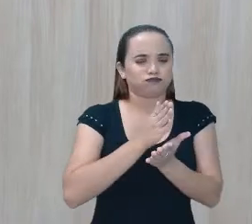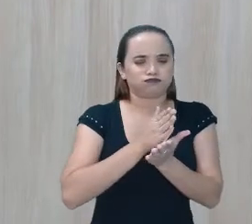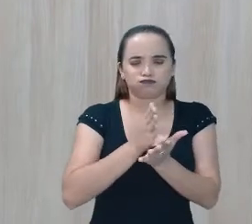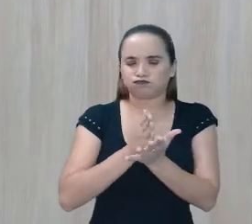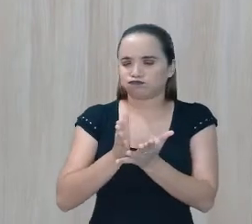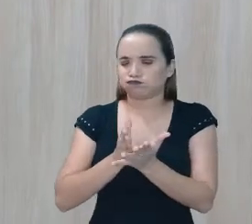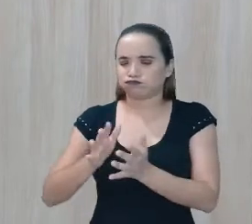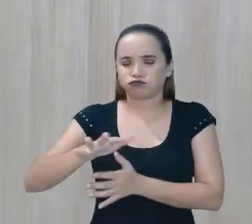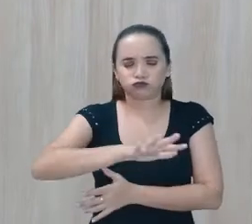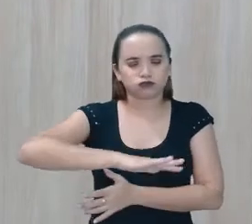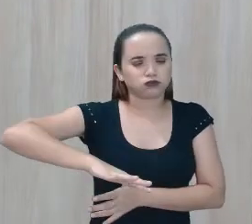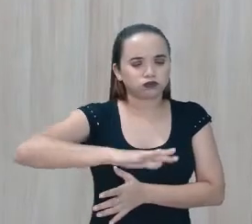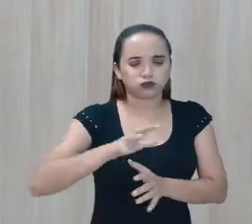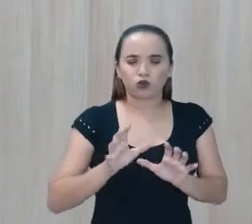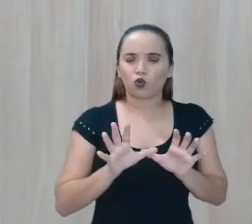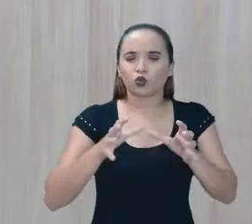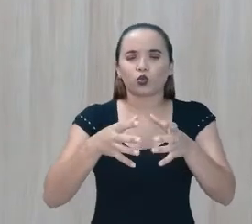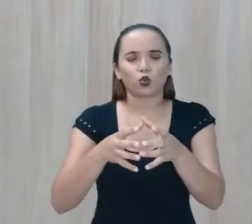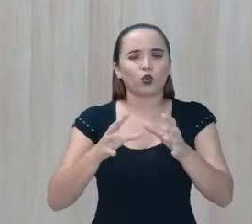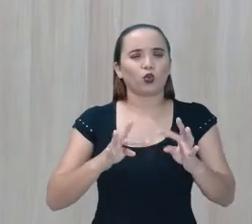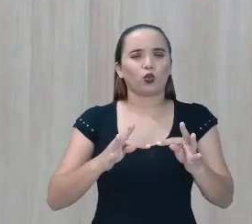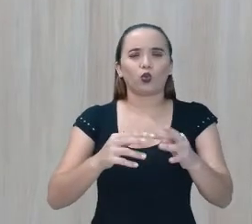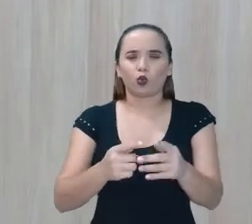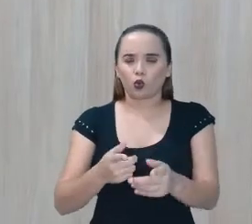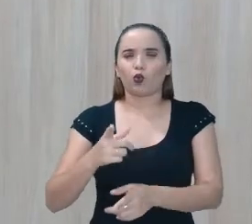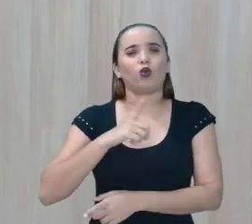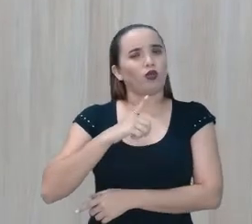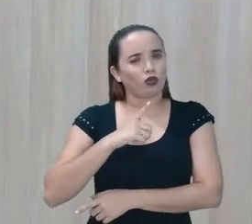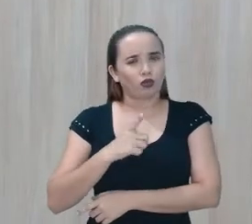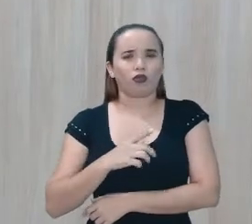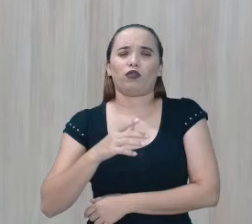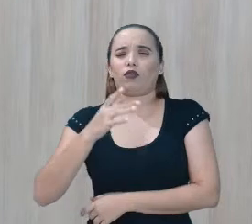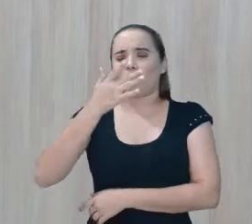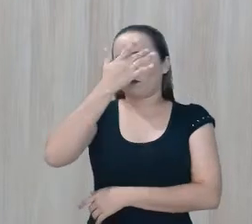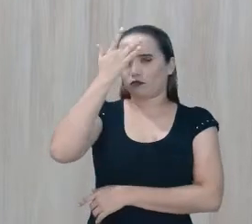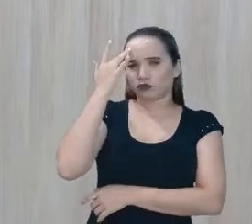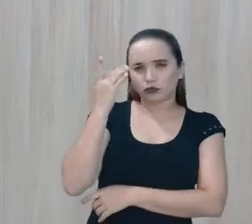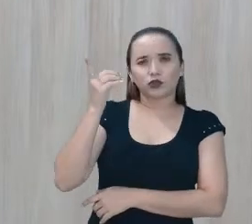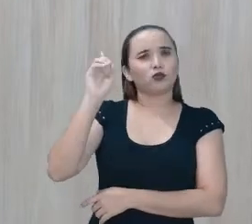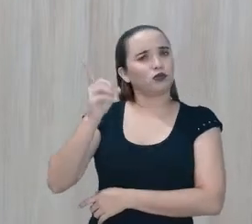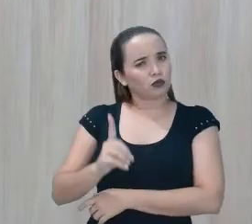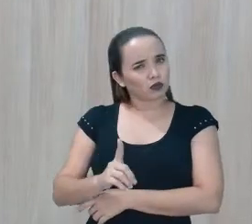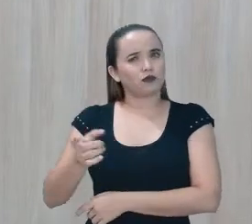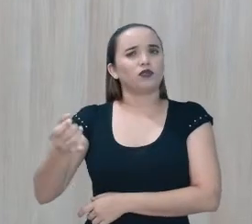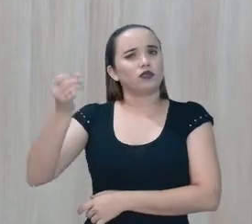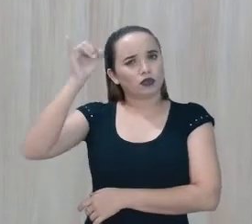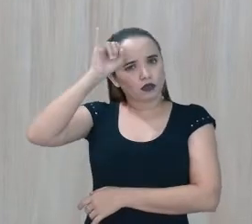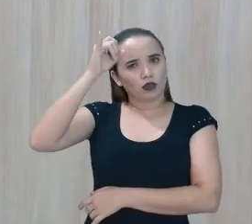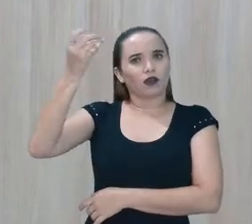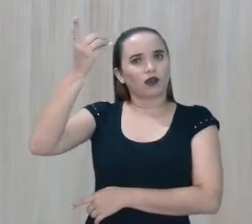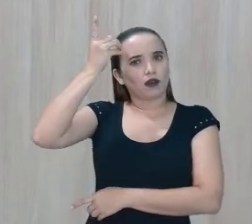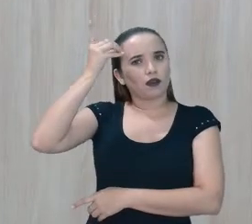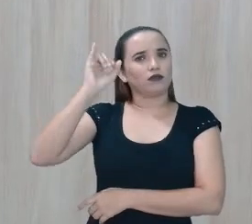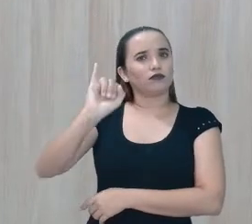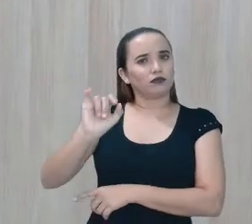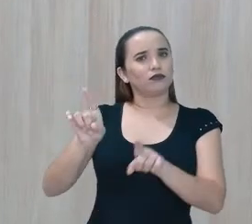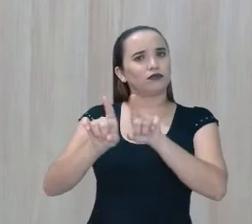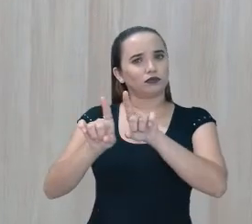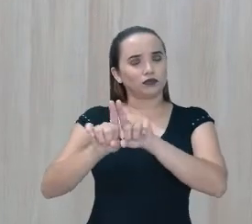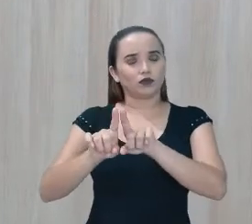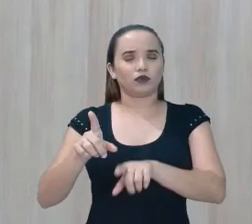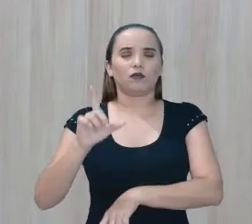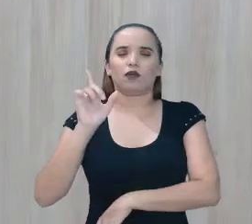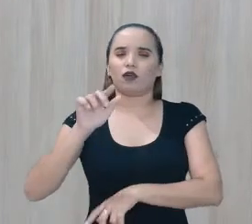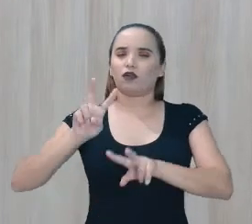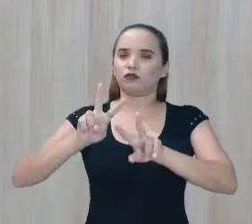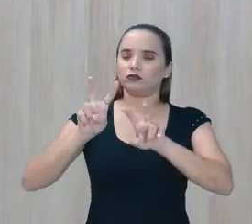todos os espaços. Existe o estudante, existe a pessoa com a deficiência intelectual. É uma temática